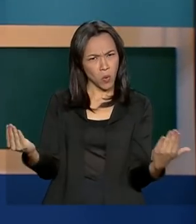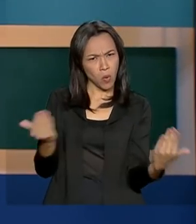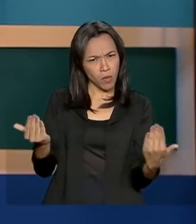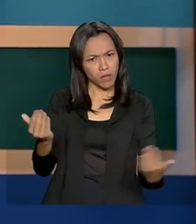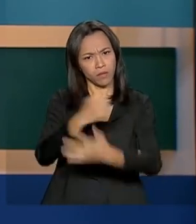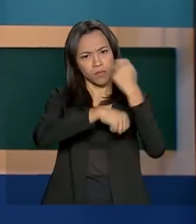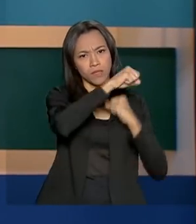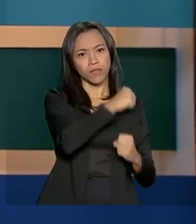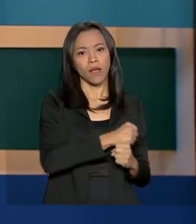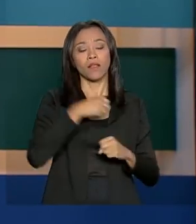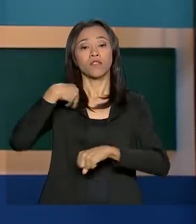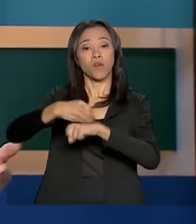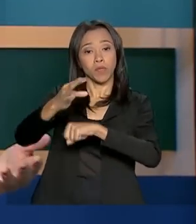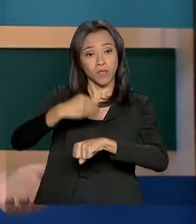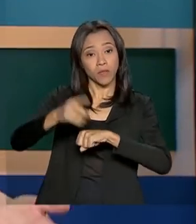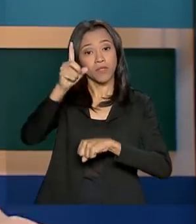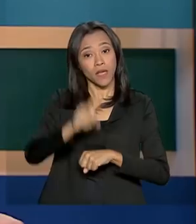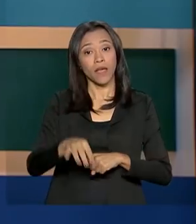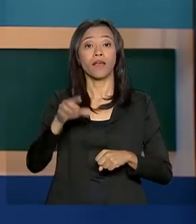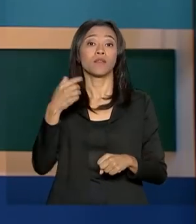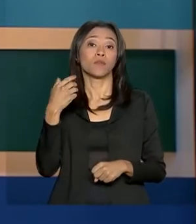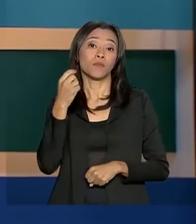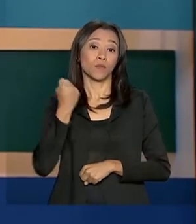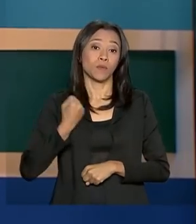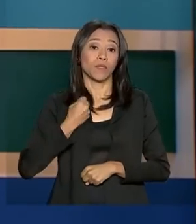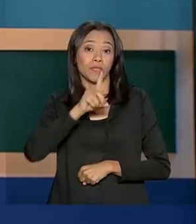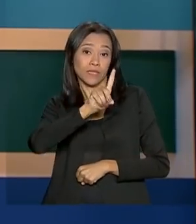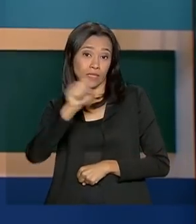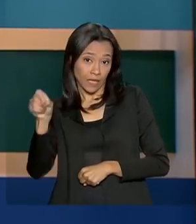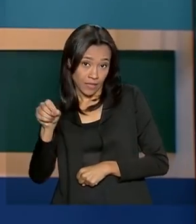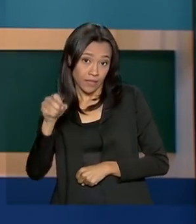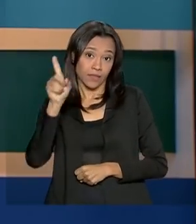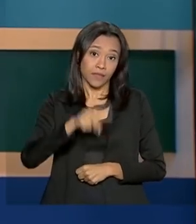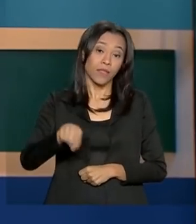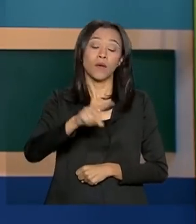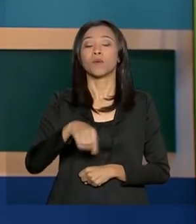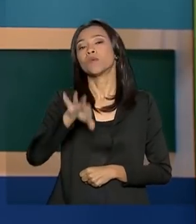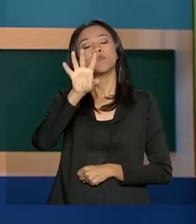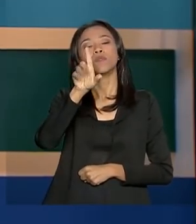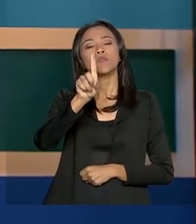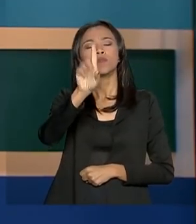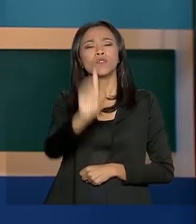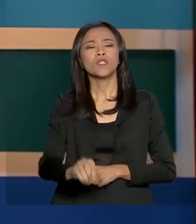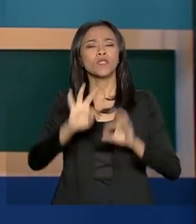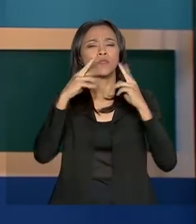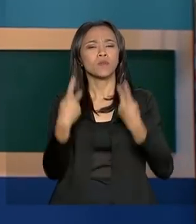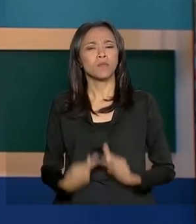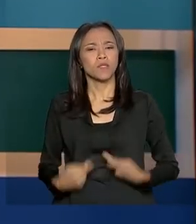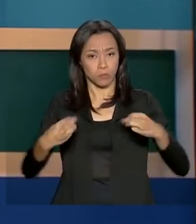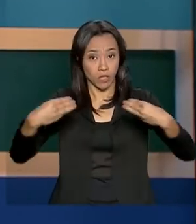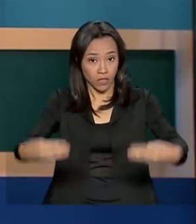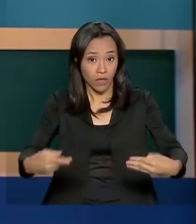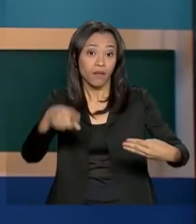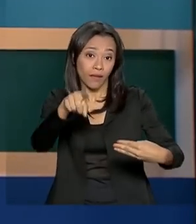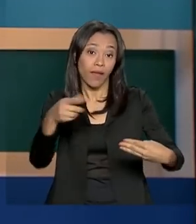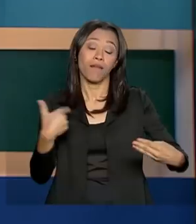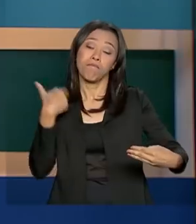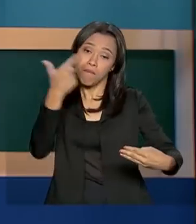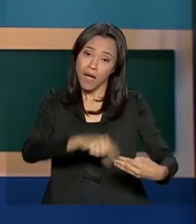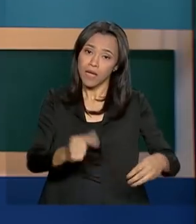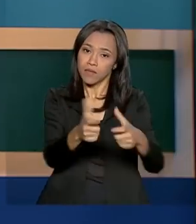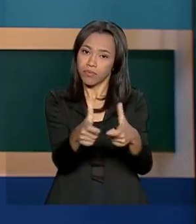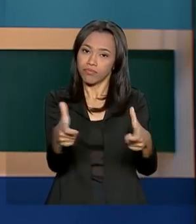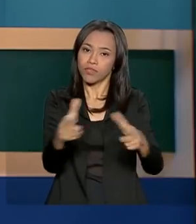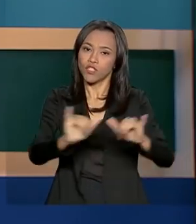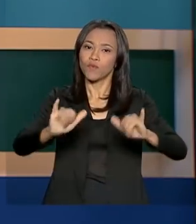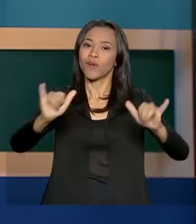Os dados são do Disque 100 e o Ministério da Mulher, Família e dos Direitos Humanos quer melhorar o serviço de atendimento, ampliando os canais de